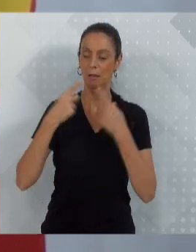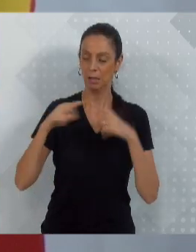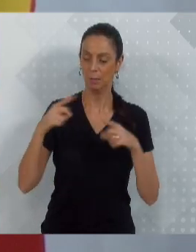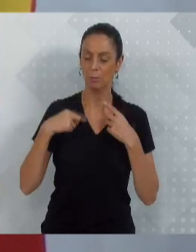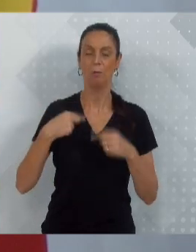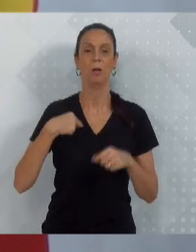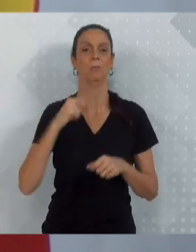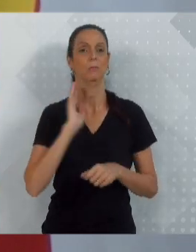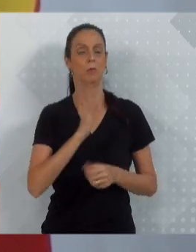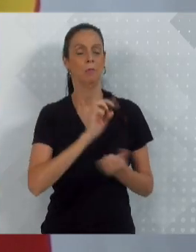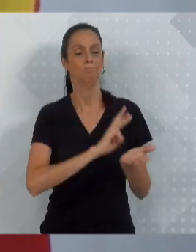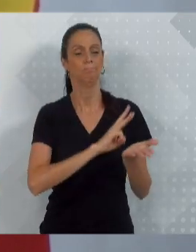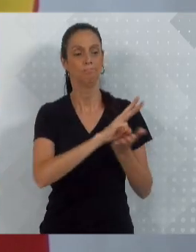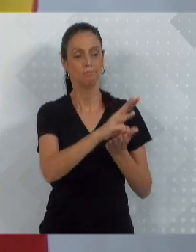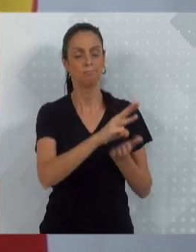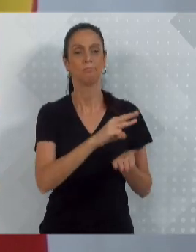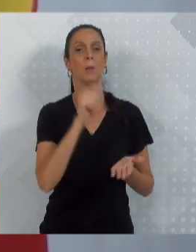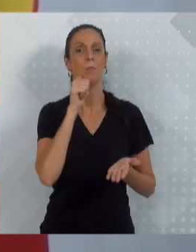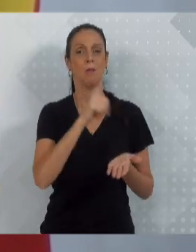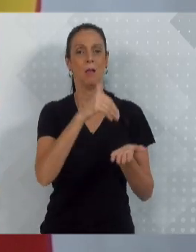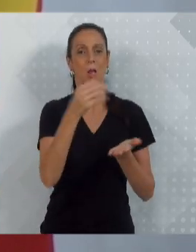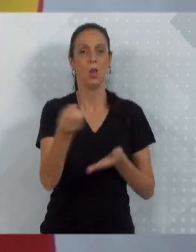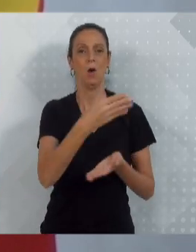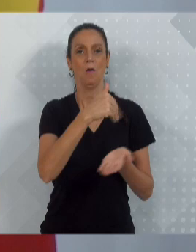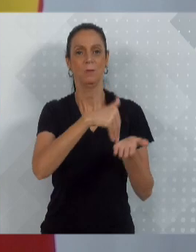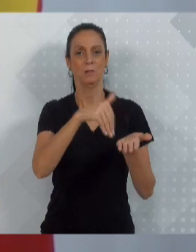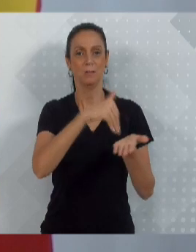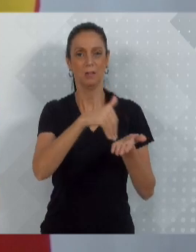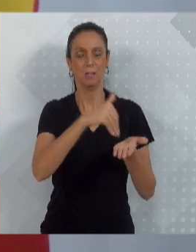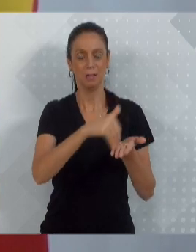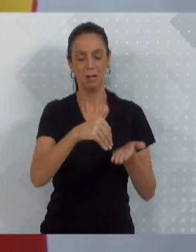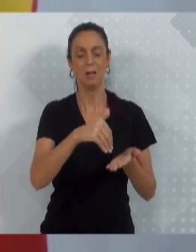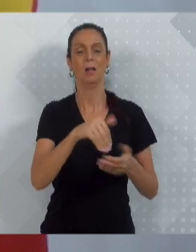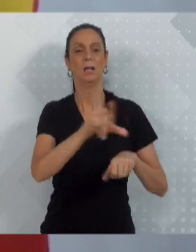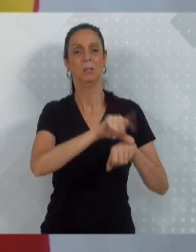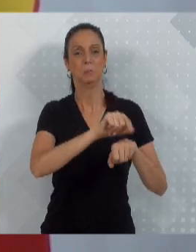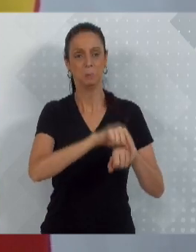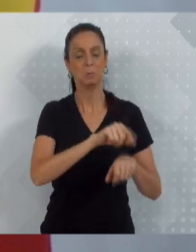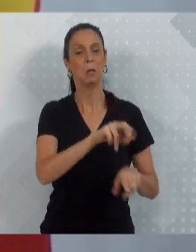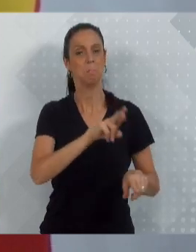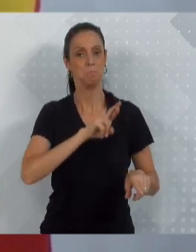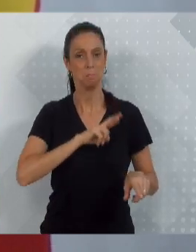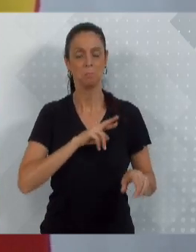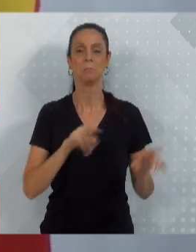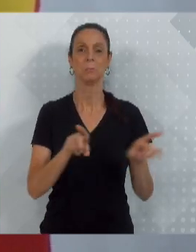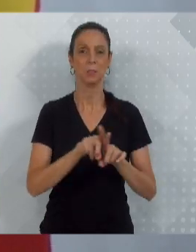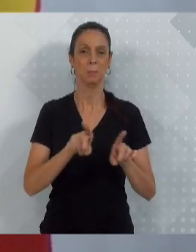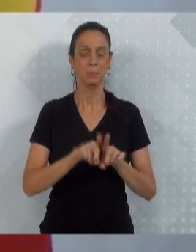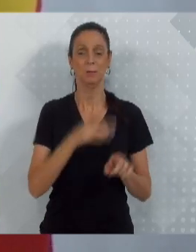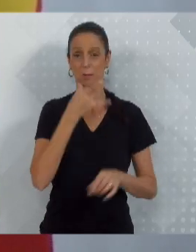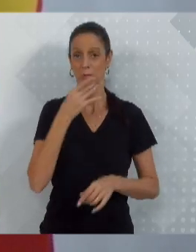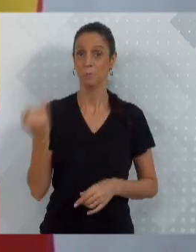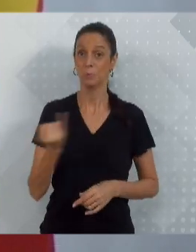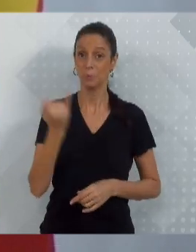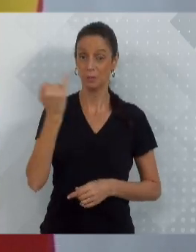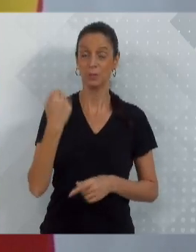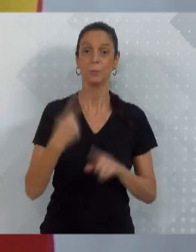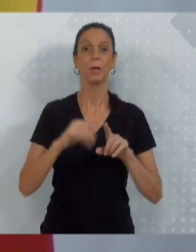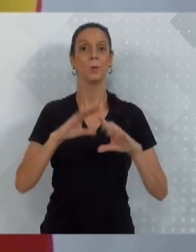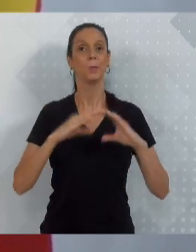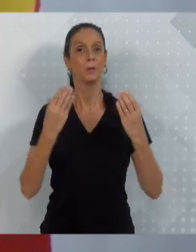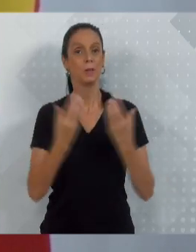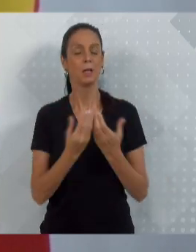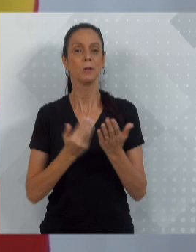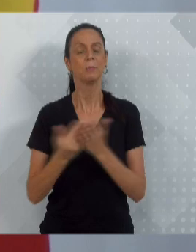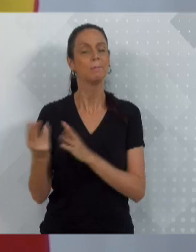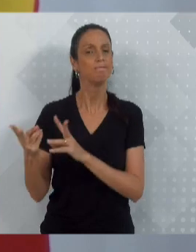gente viu que foram lá para encaminhar a situação, nos deram um retorno também. Eu acho isso muito importante, porque acho que a comunidade começa a perceber cada vez